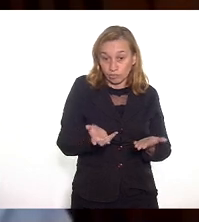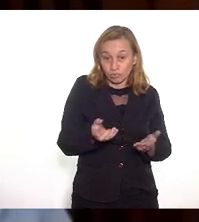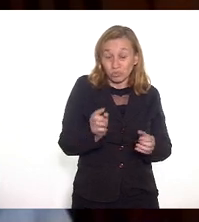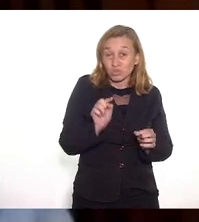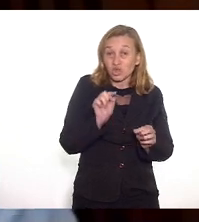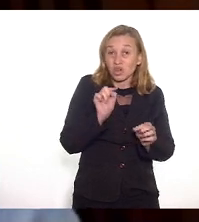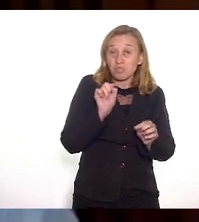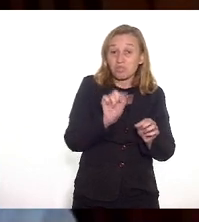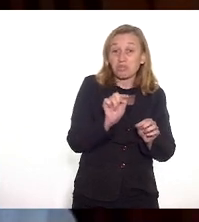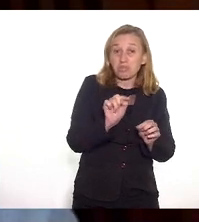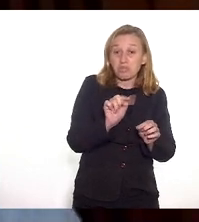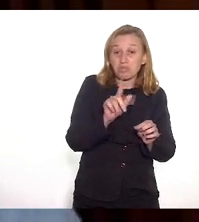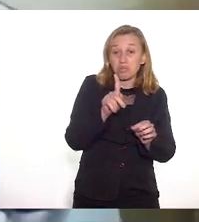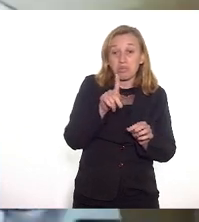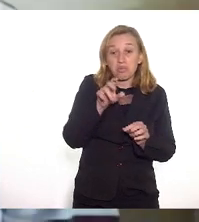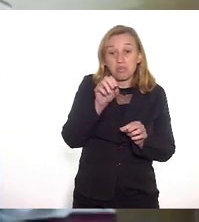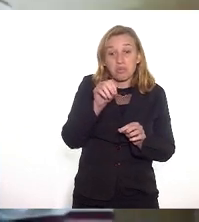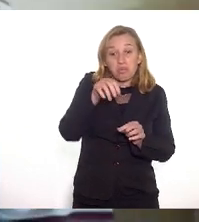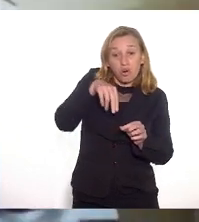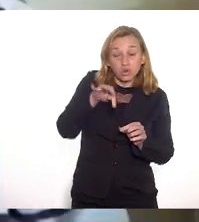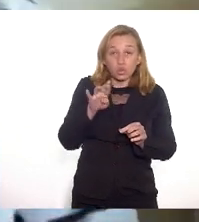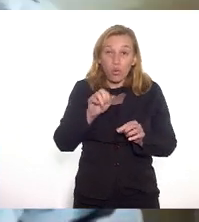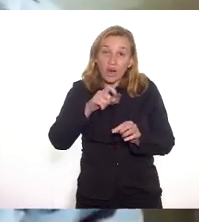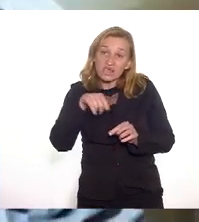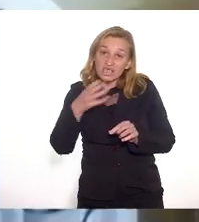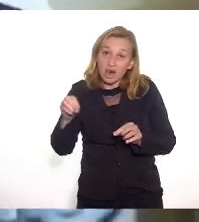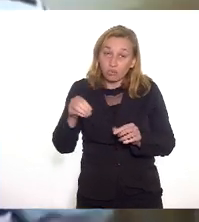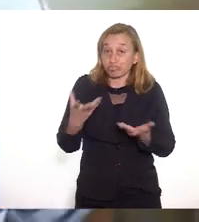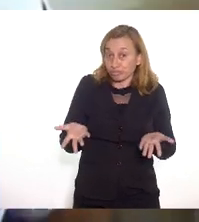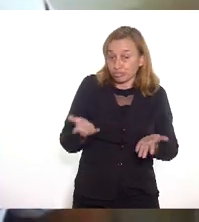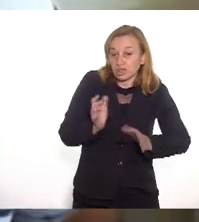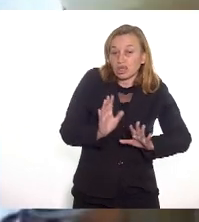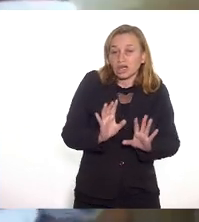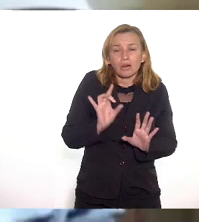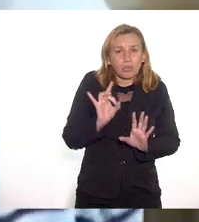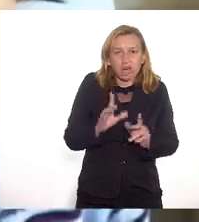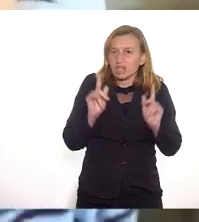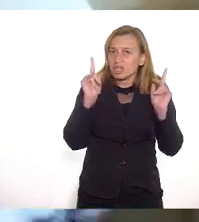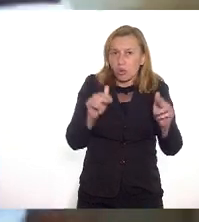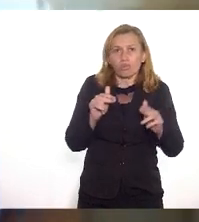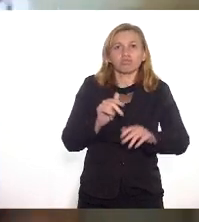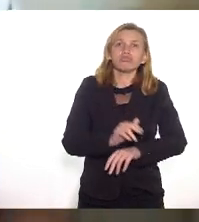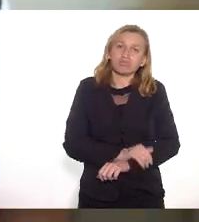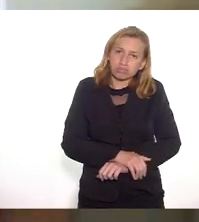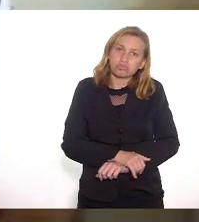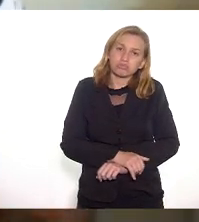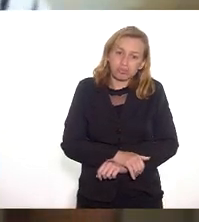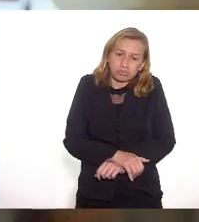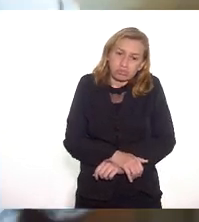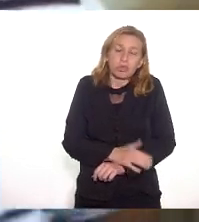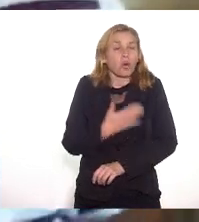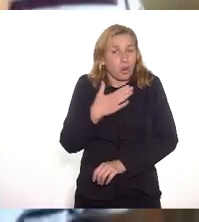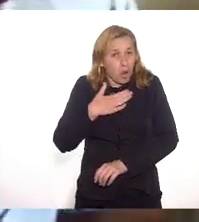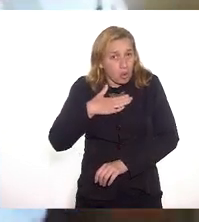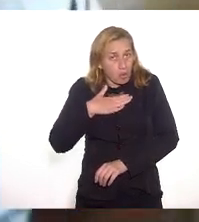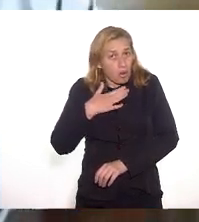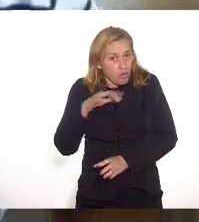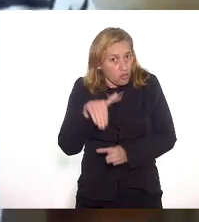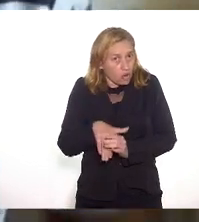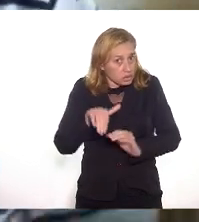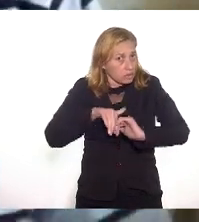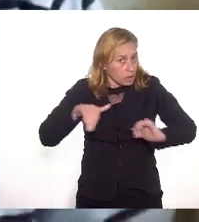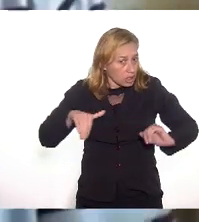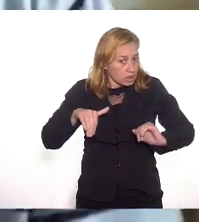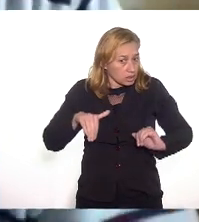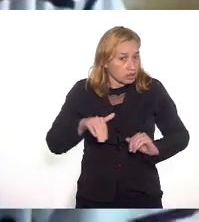pontuação. Uma coisa está entre vírgulas, outra não está, enfim. Mas é absolutamente o mesmo projeto. Então, o meu voto